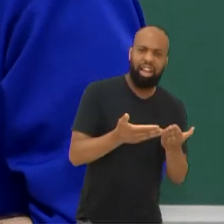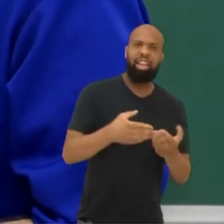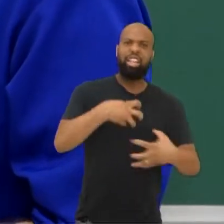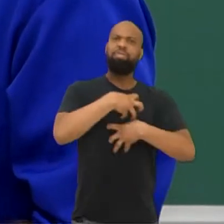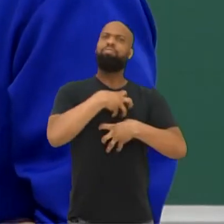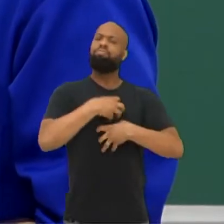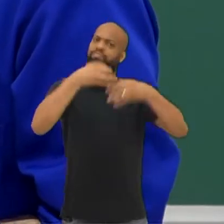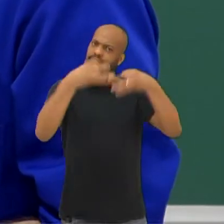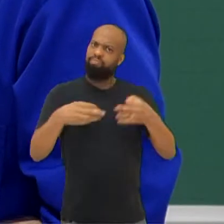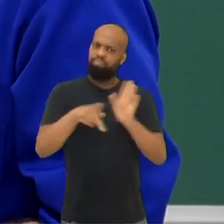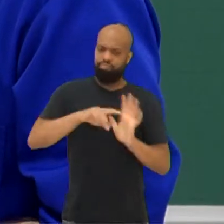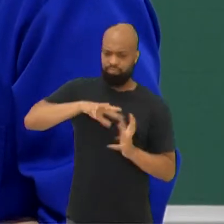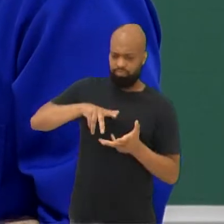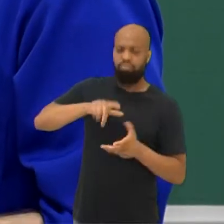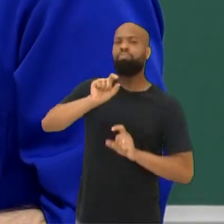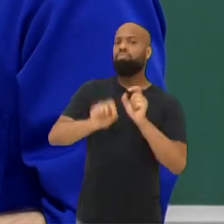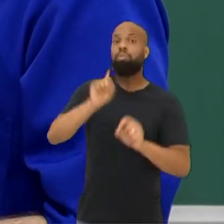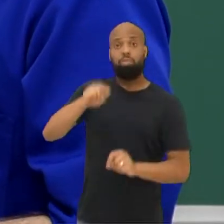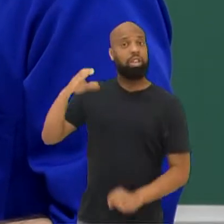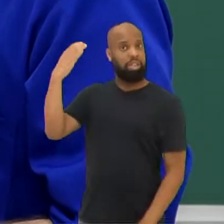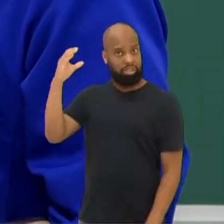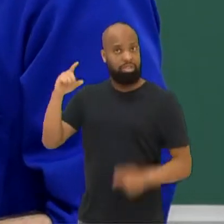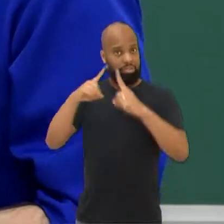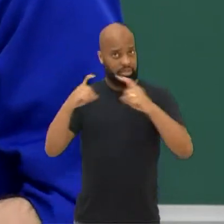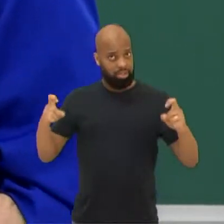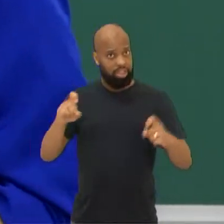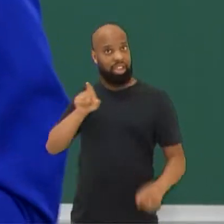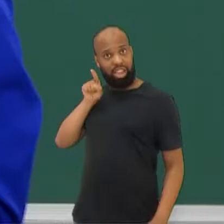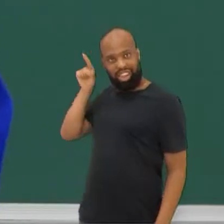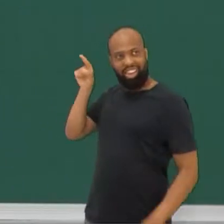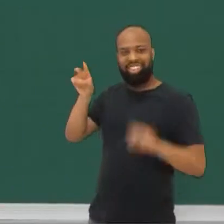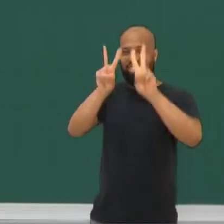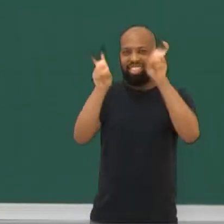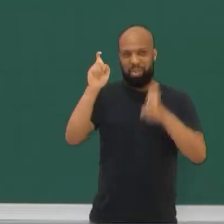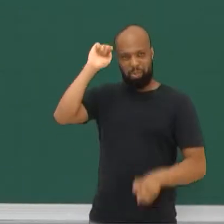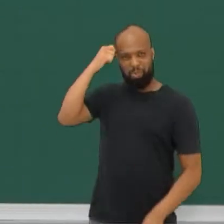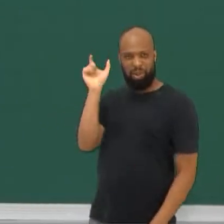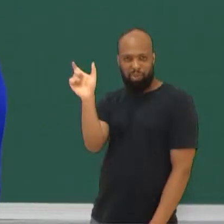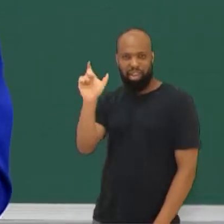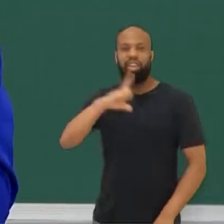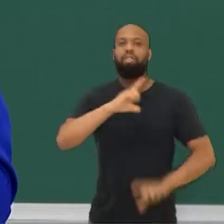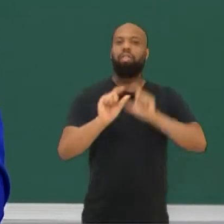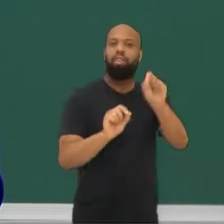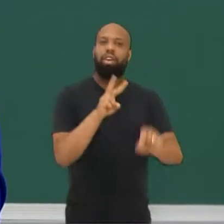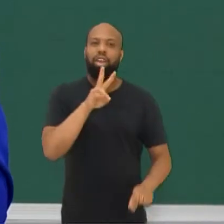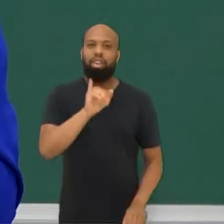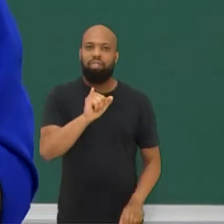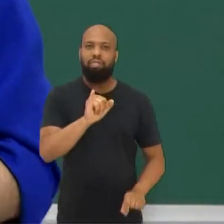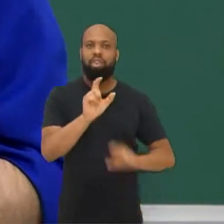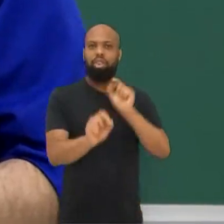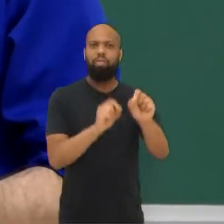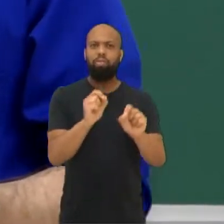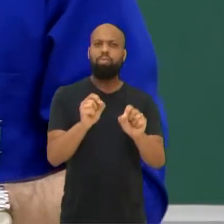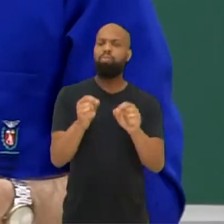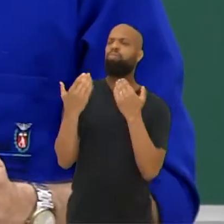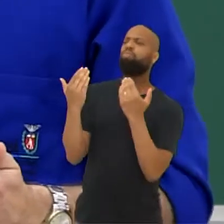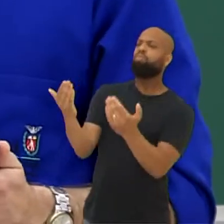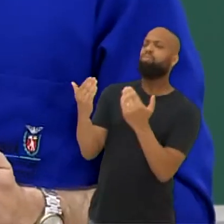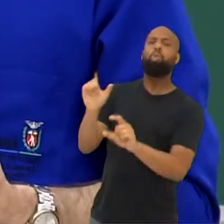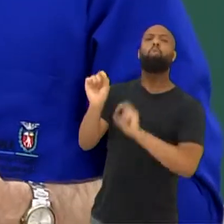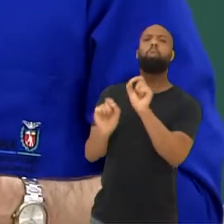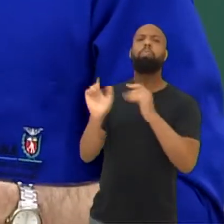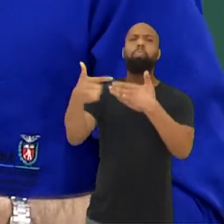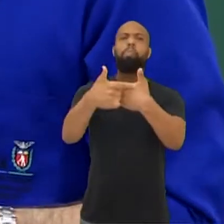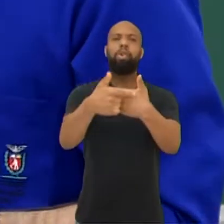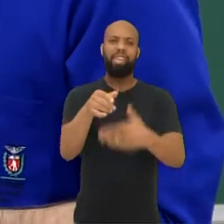esse cara, nesse processo aí, na fenomenologia, ele vai questionar ali qual é o papel, quem for